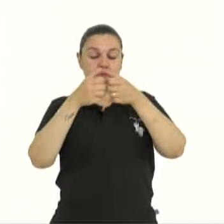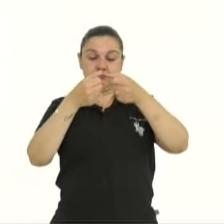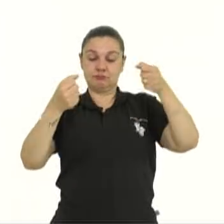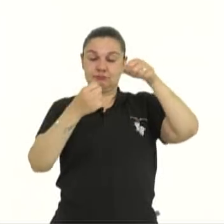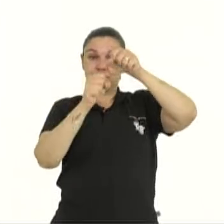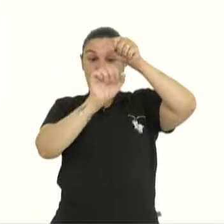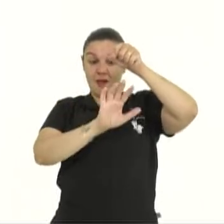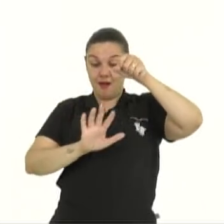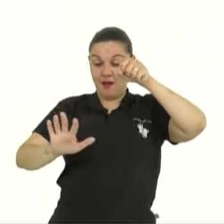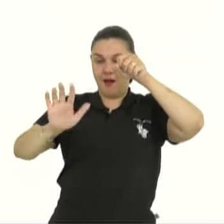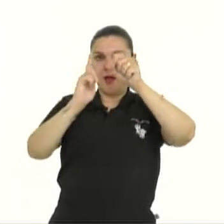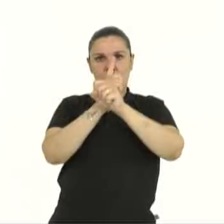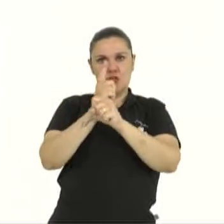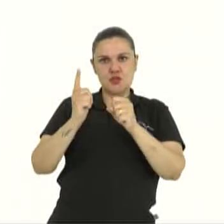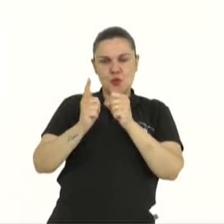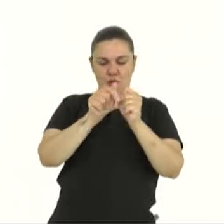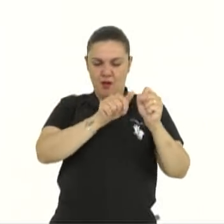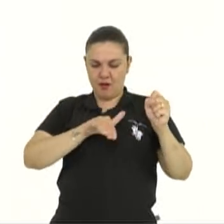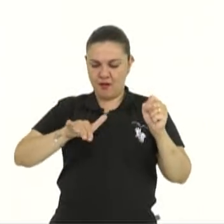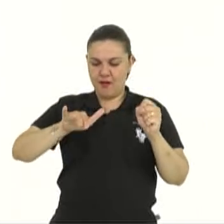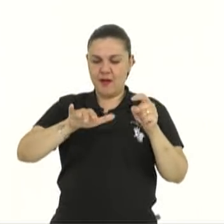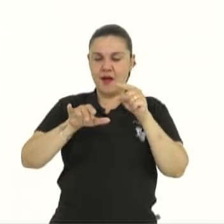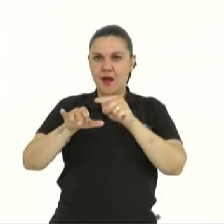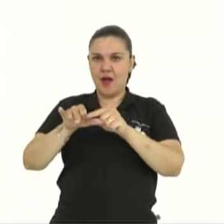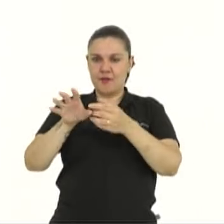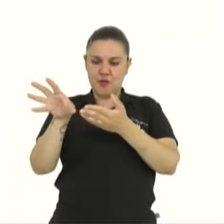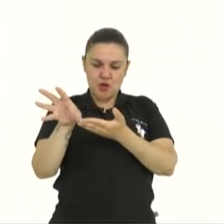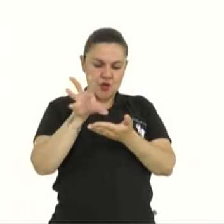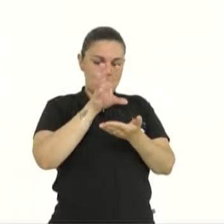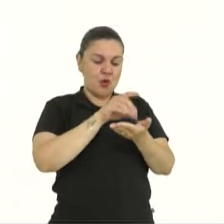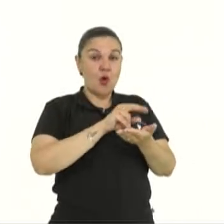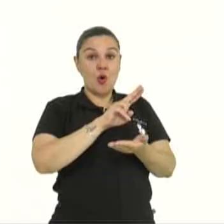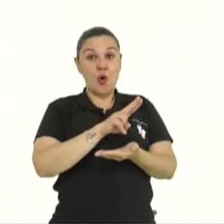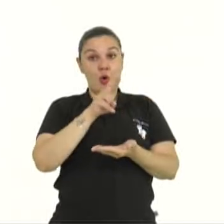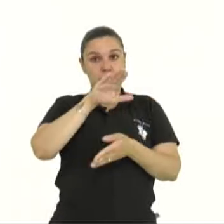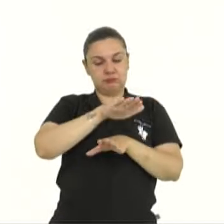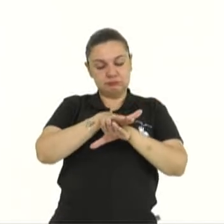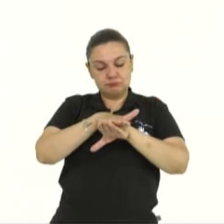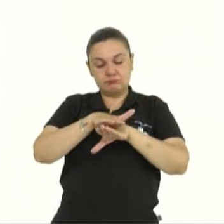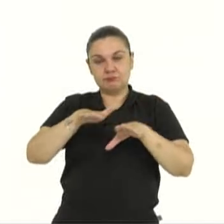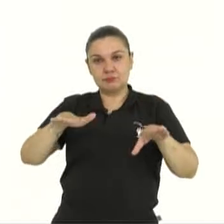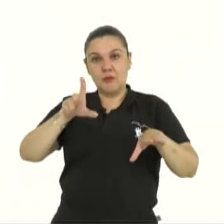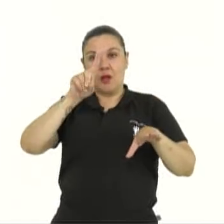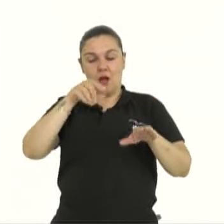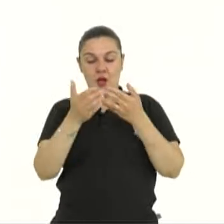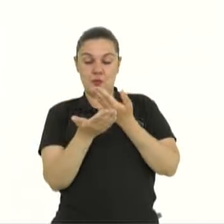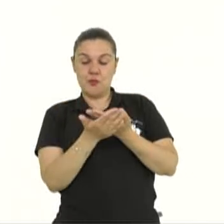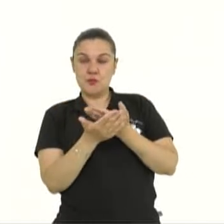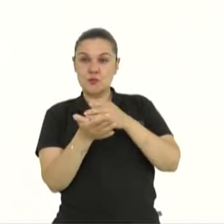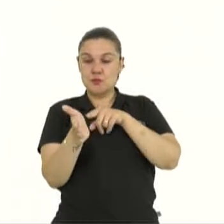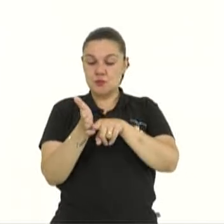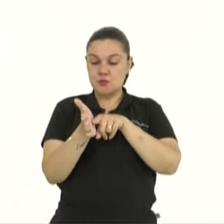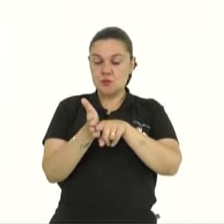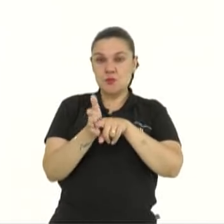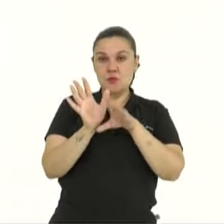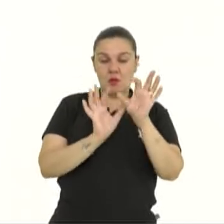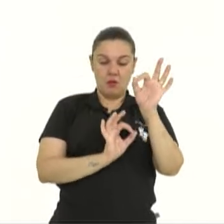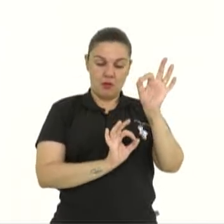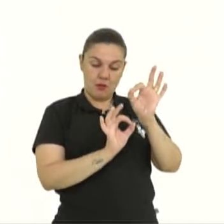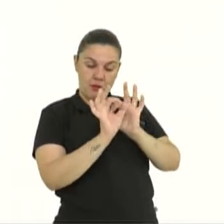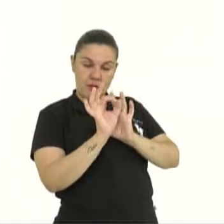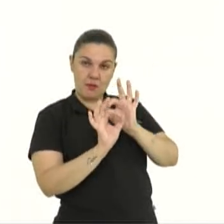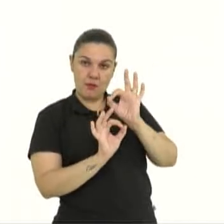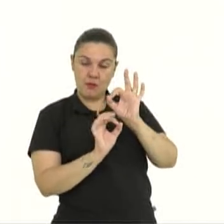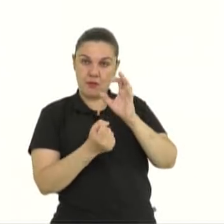área geográfica, né, um espaço, ou uma superfície plana. É o estudo que atua na